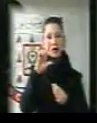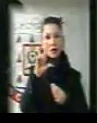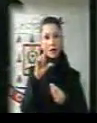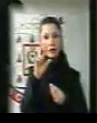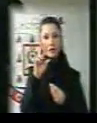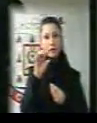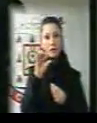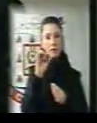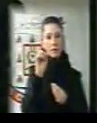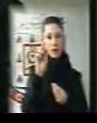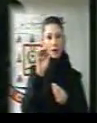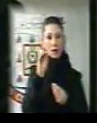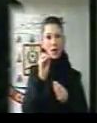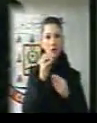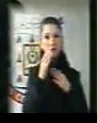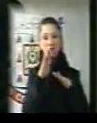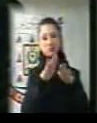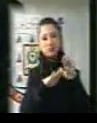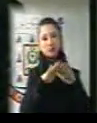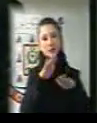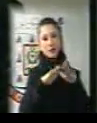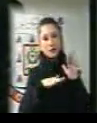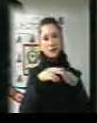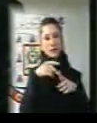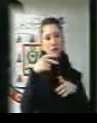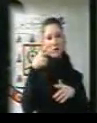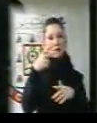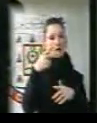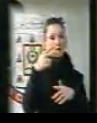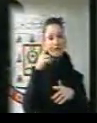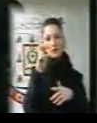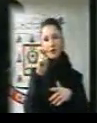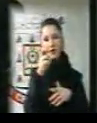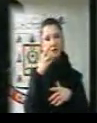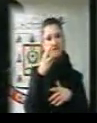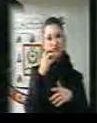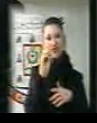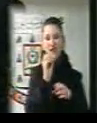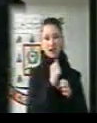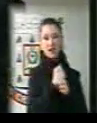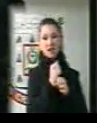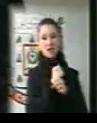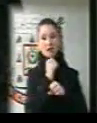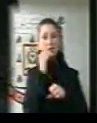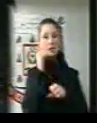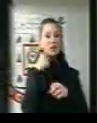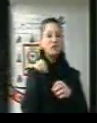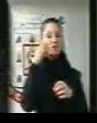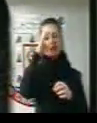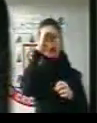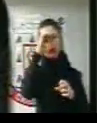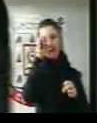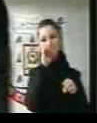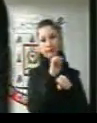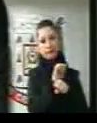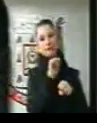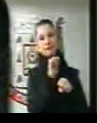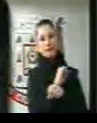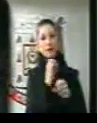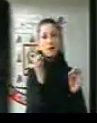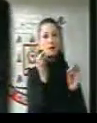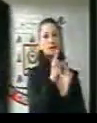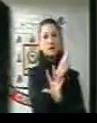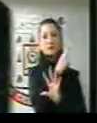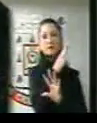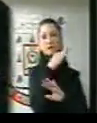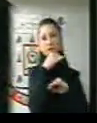menos, se não chega, a quase 25, 30 anos, que a cidade espera pela conclusão dessa obra, ele